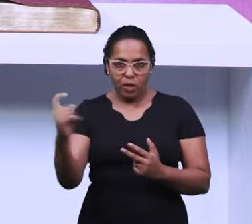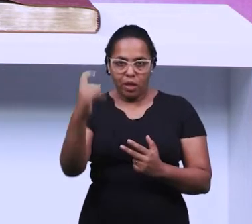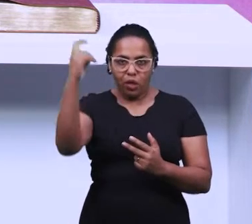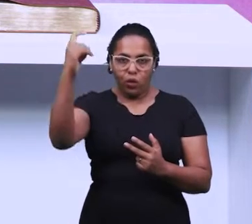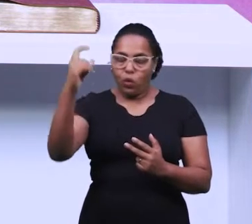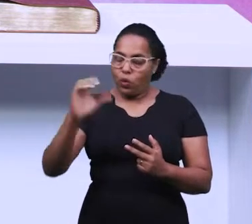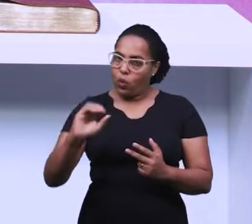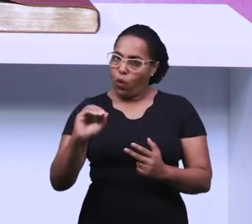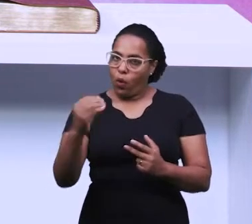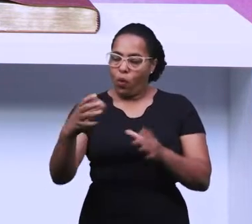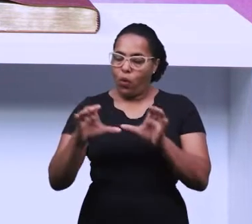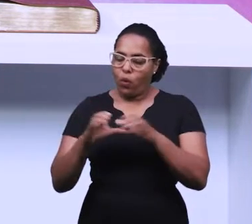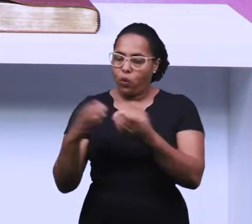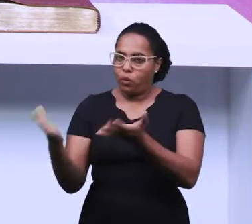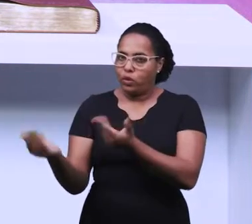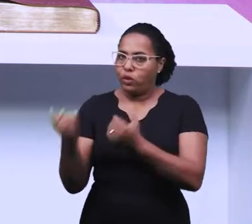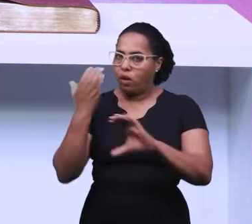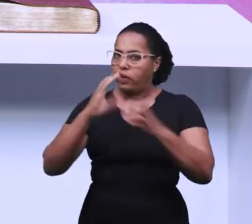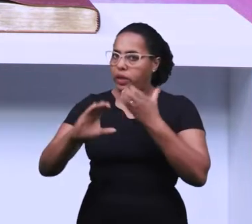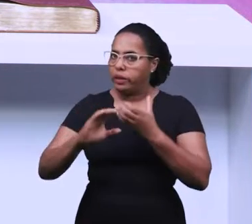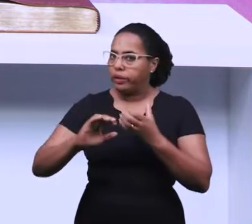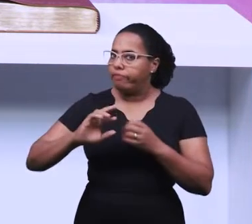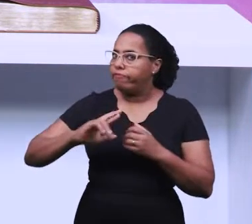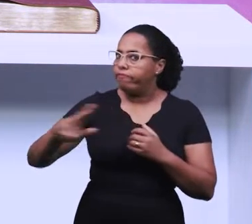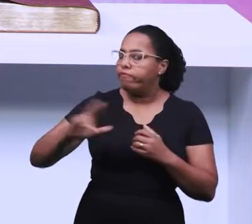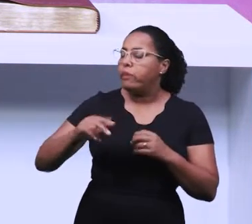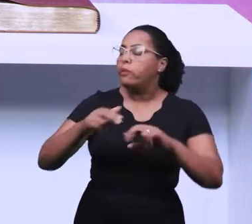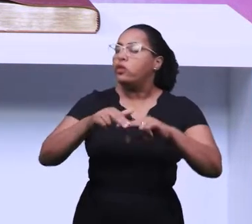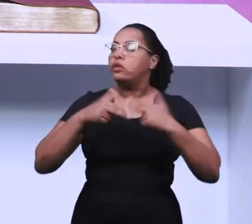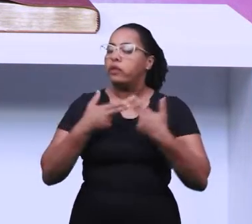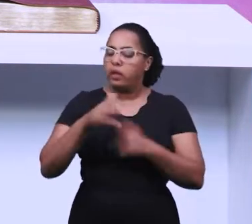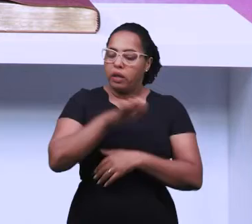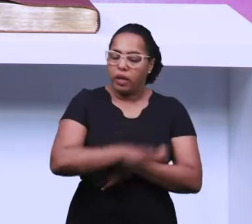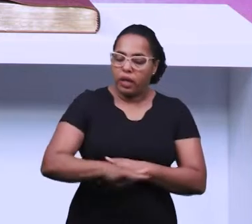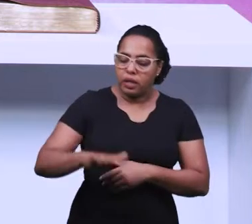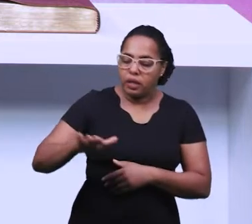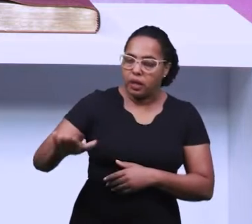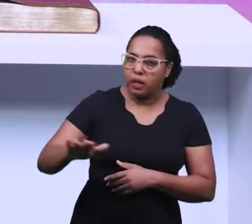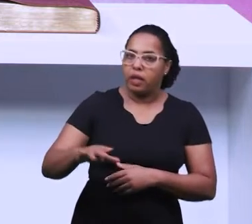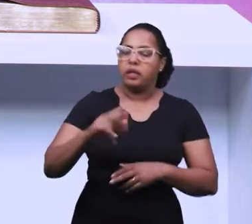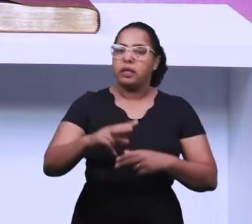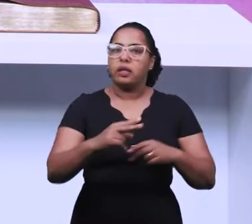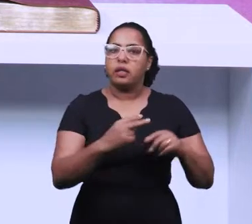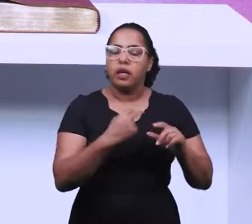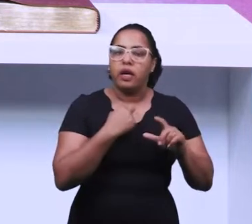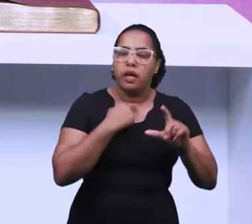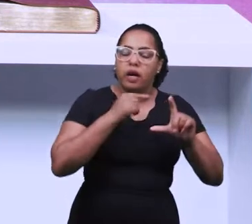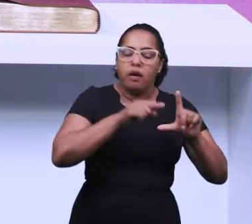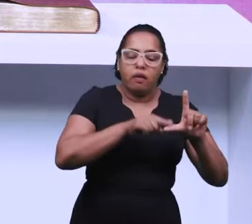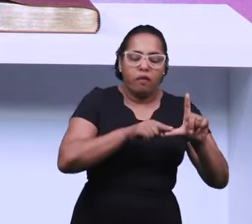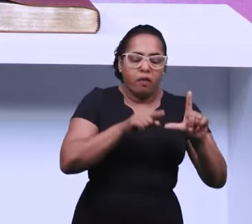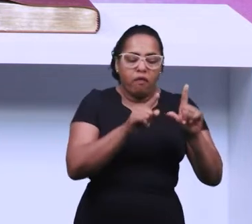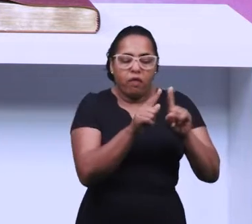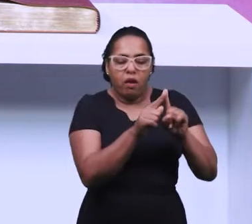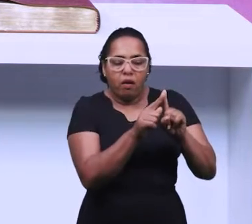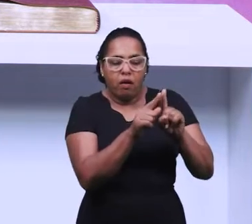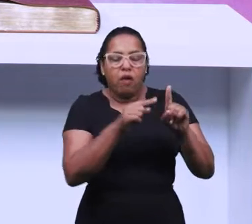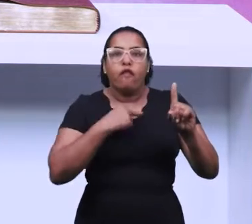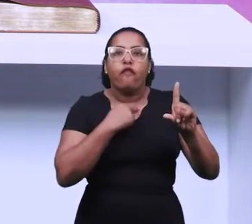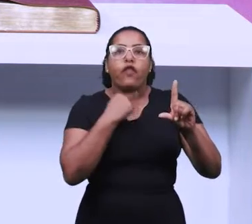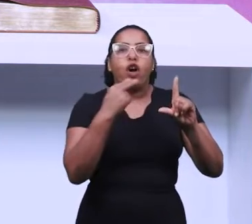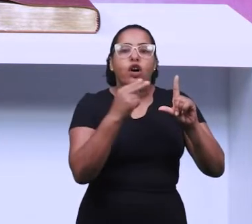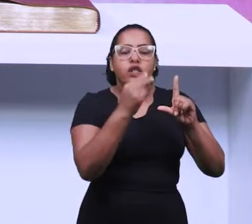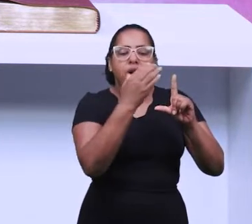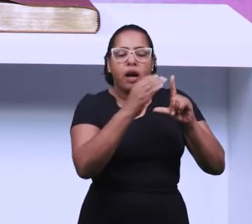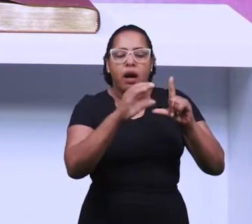ou que os jovens vão cantar. Porque as crianças, elas têm extensão vocal menor,